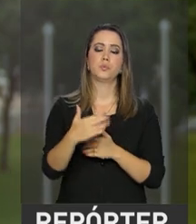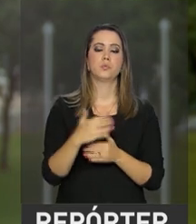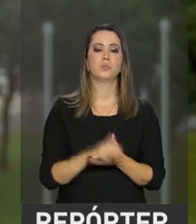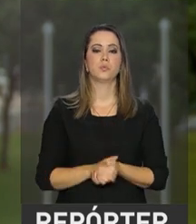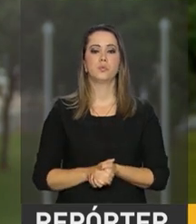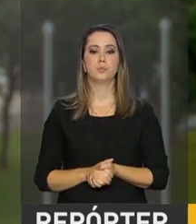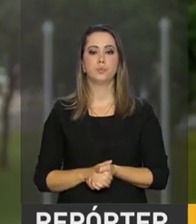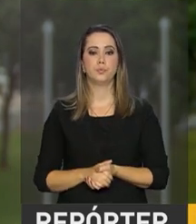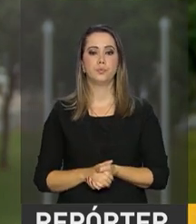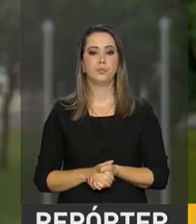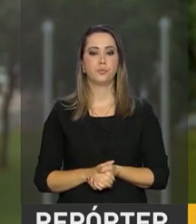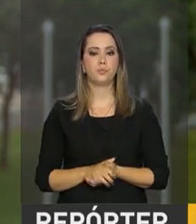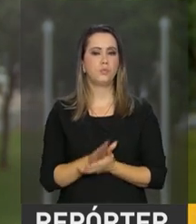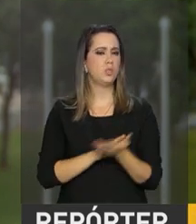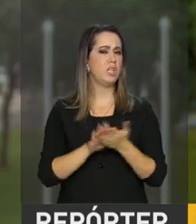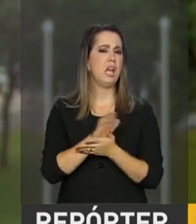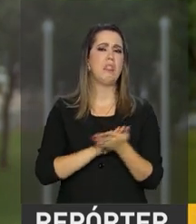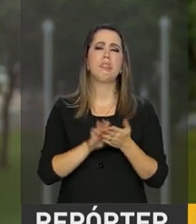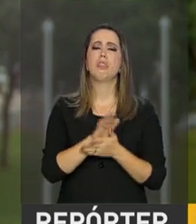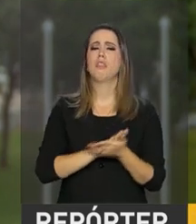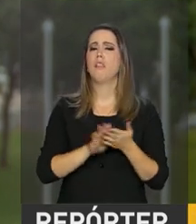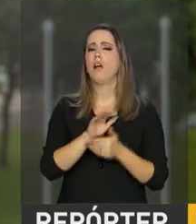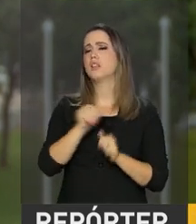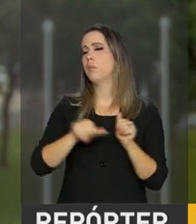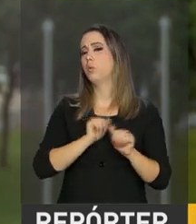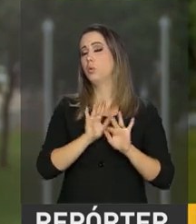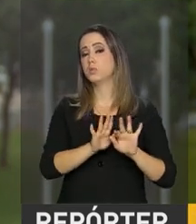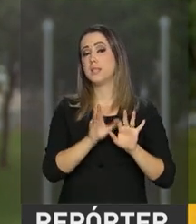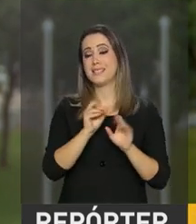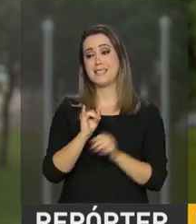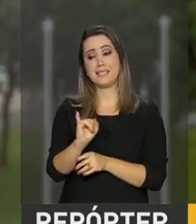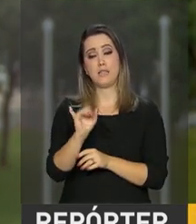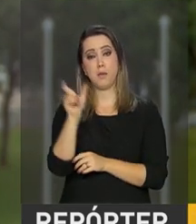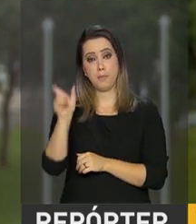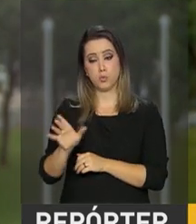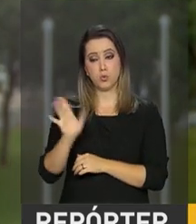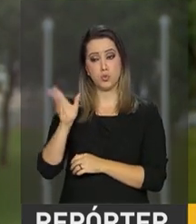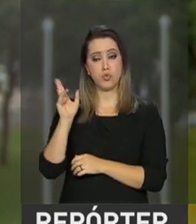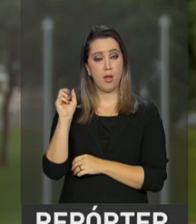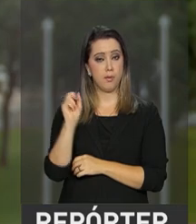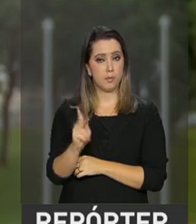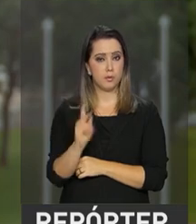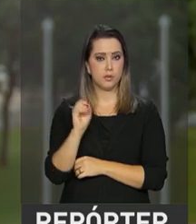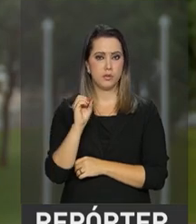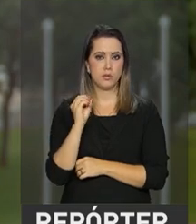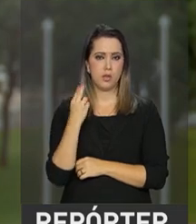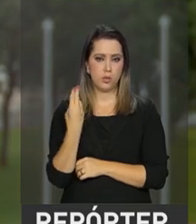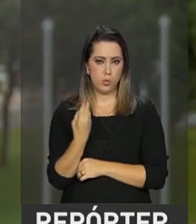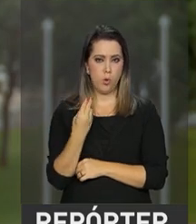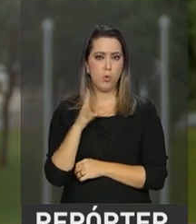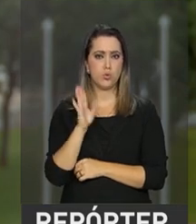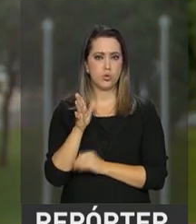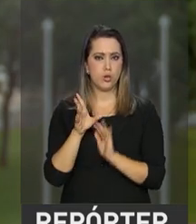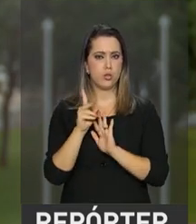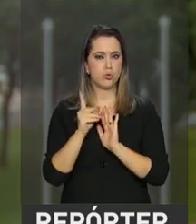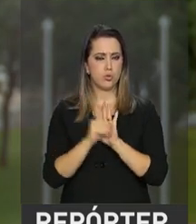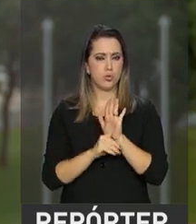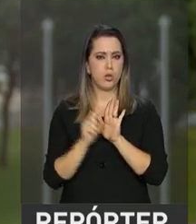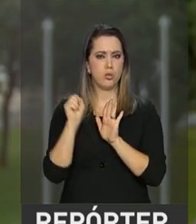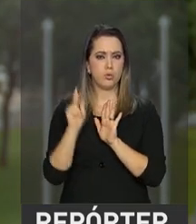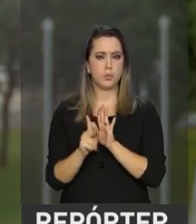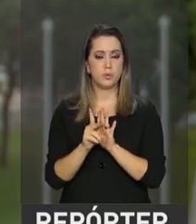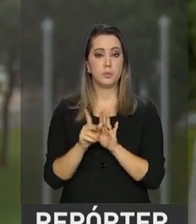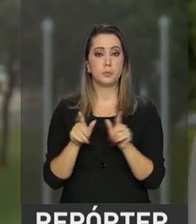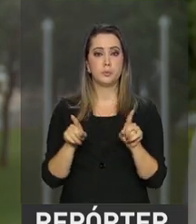muda nada para quem já está aposentado ou já pode se aposentar. Também não muda para quem já recebe o